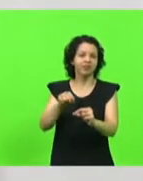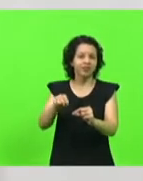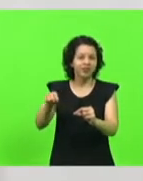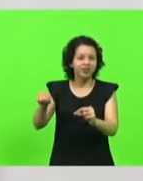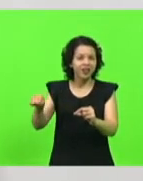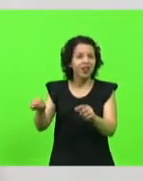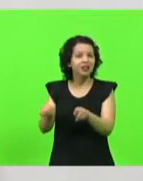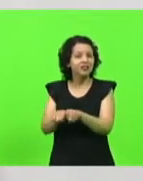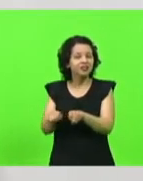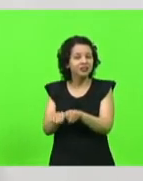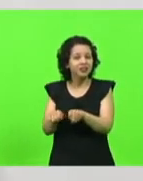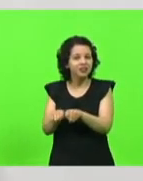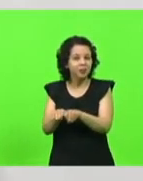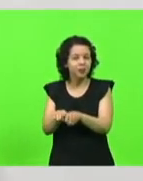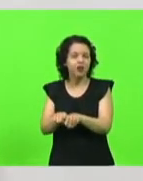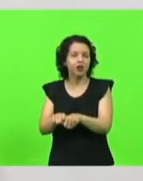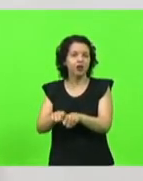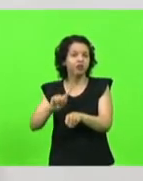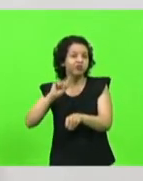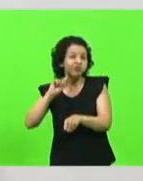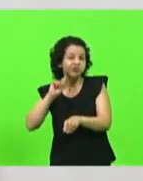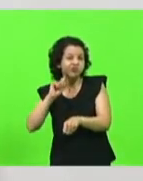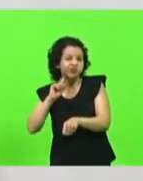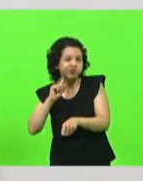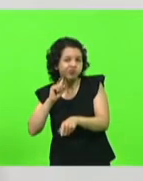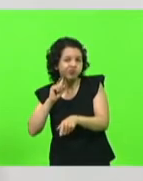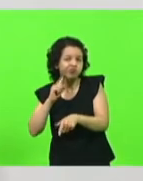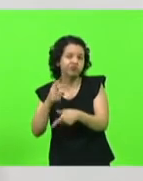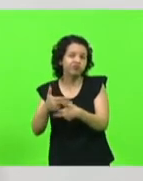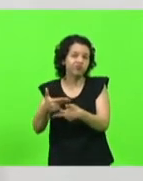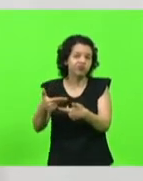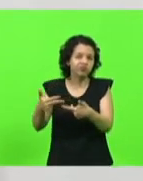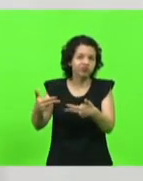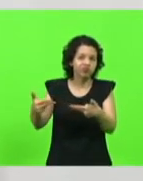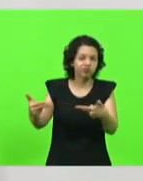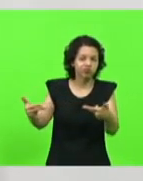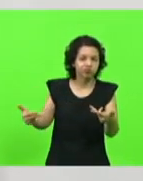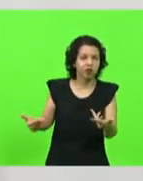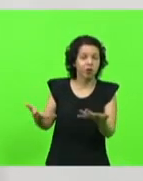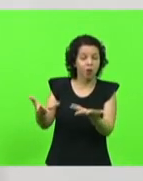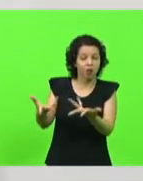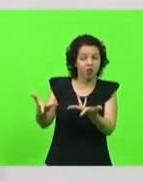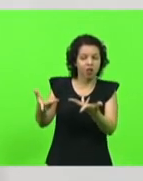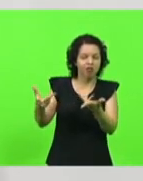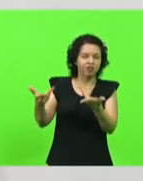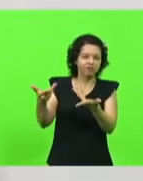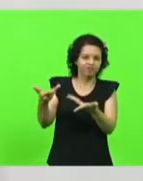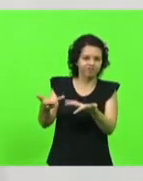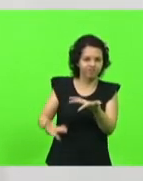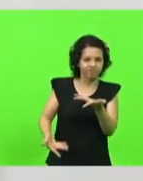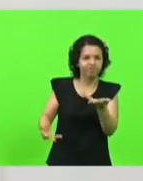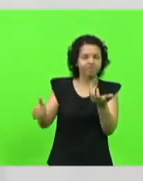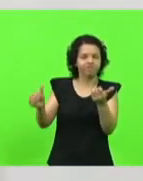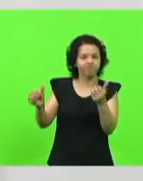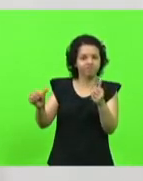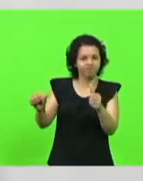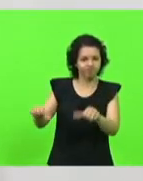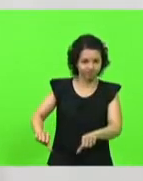comprometidos pela sua qualidade e, ao mesmo tempo, também pela sua